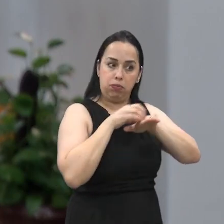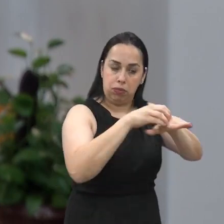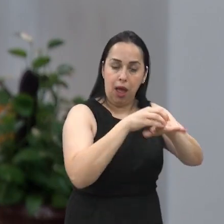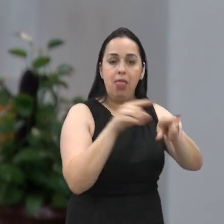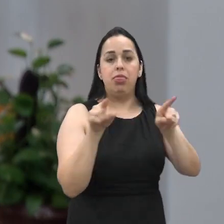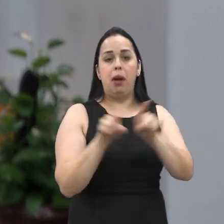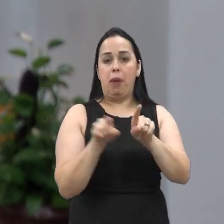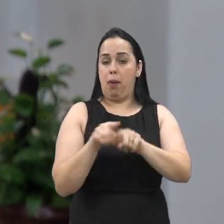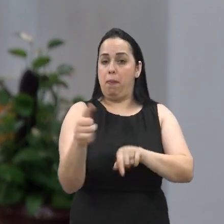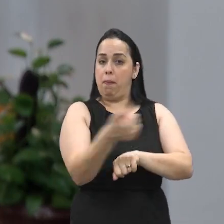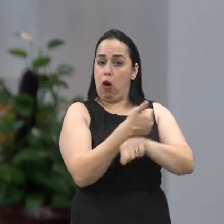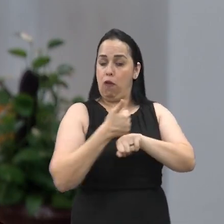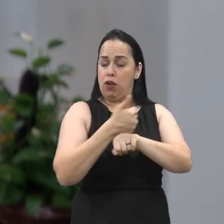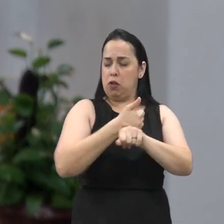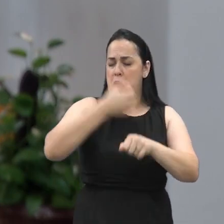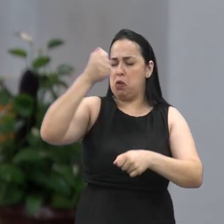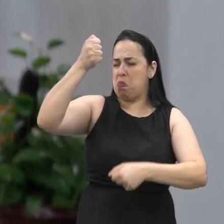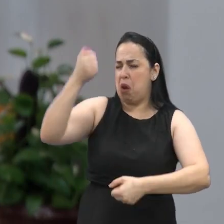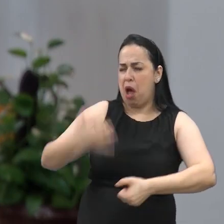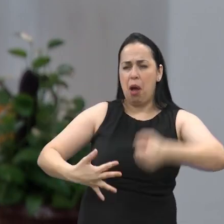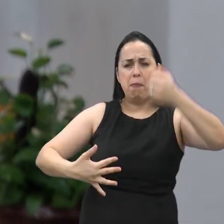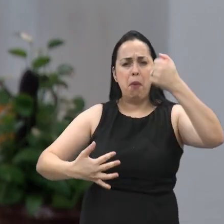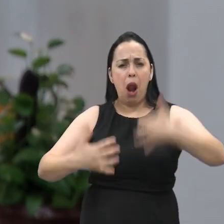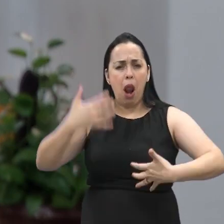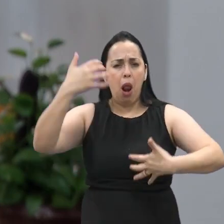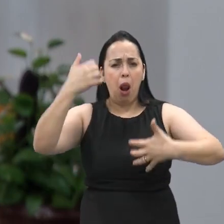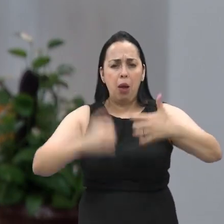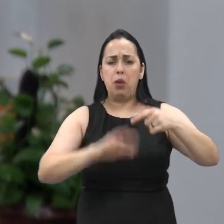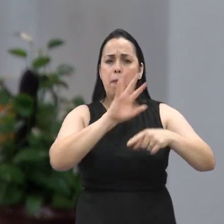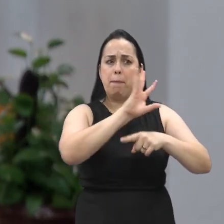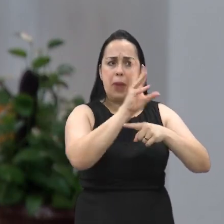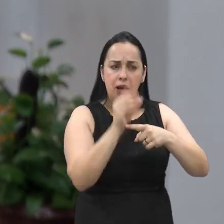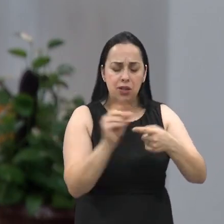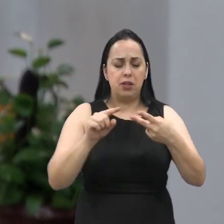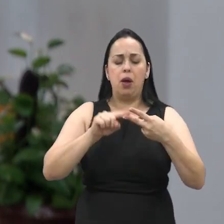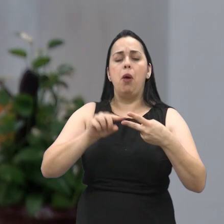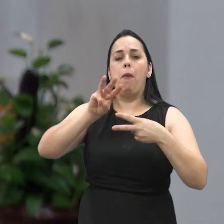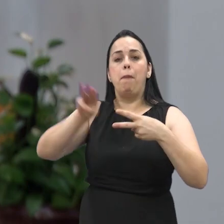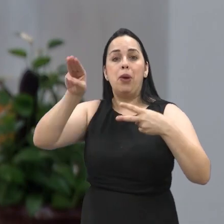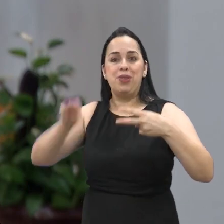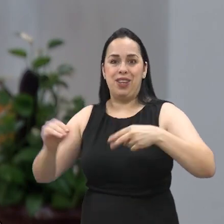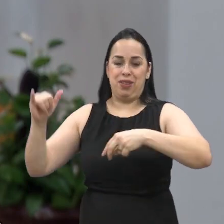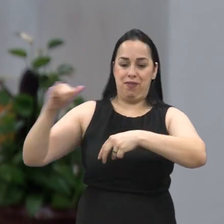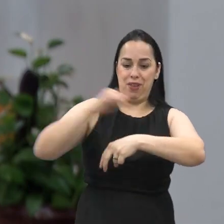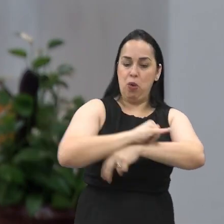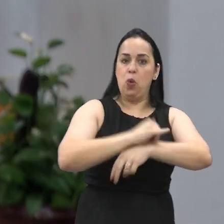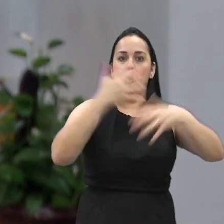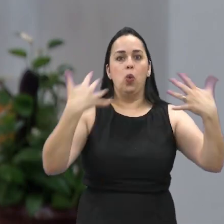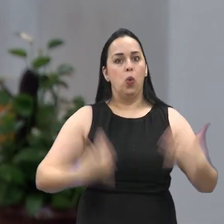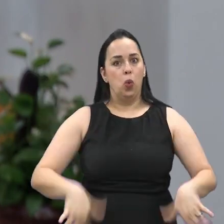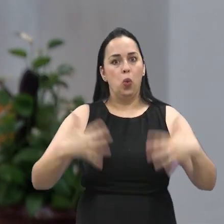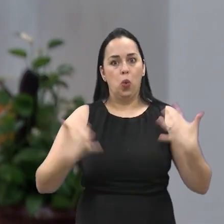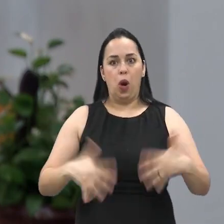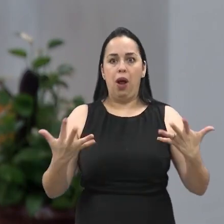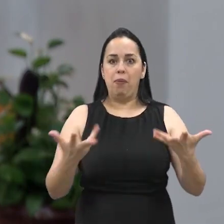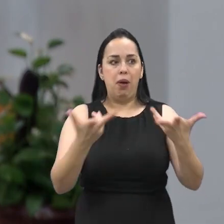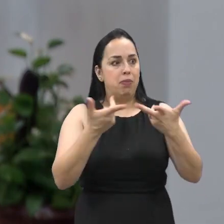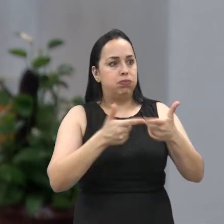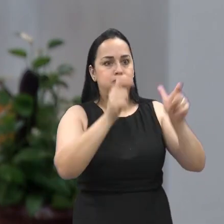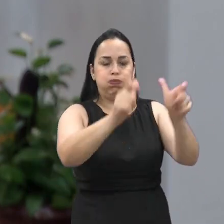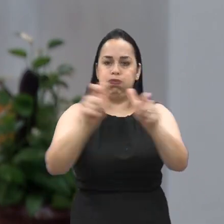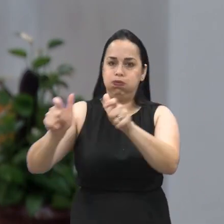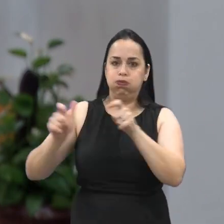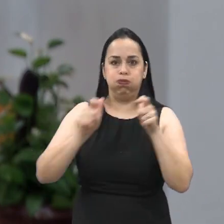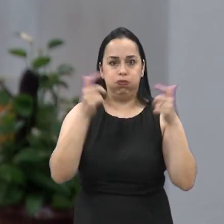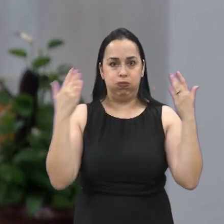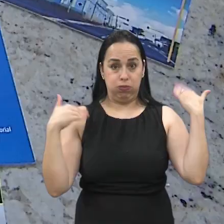guia de turismo, que vai explicar todos os pontos, Parque Tecnológico, Museu da Aviação. É incrível, nós temos muitas